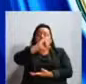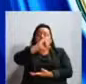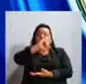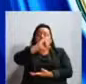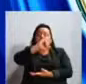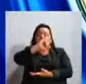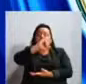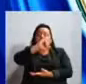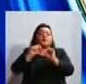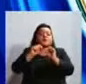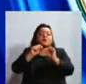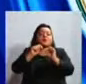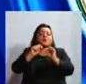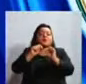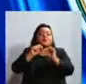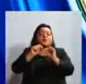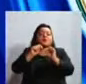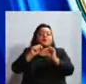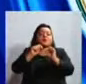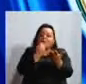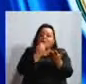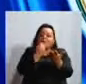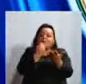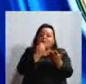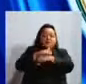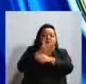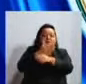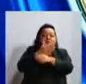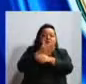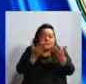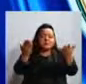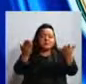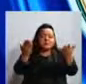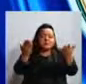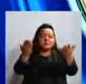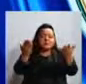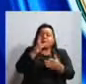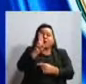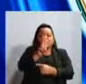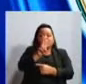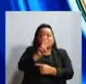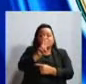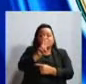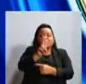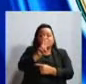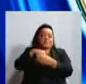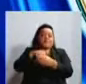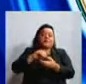e Ildum Chaves. Uma boa noite a você e faça bom uso do seu voto.